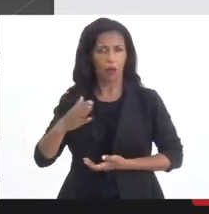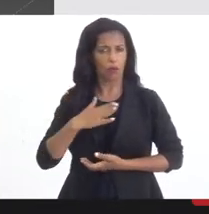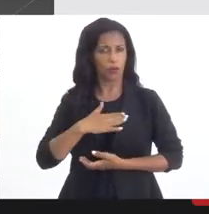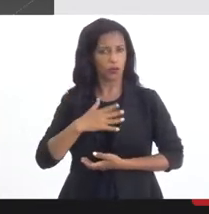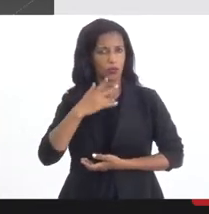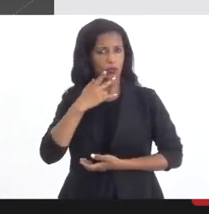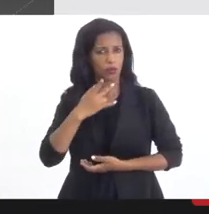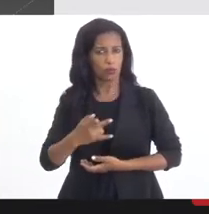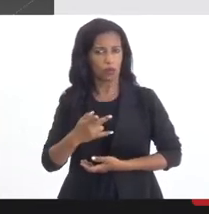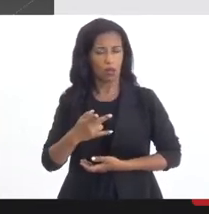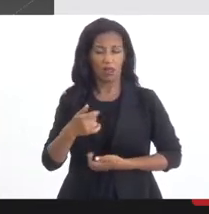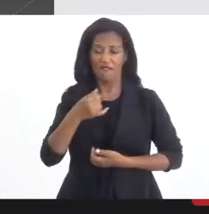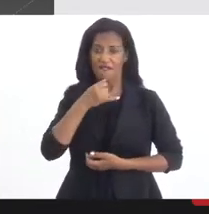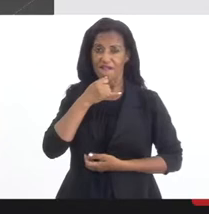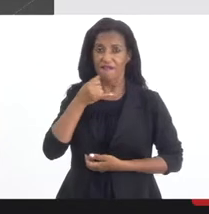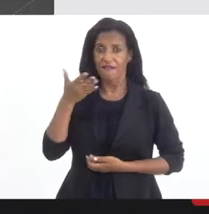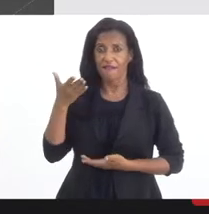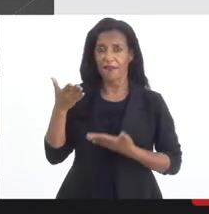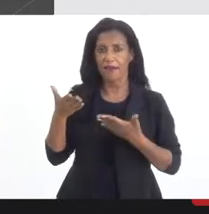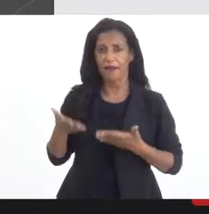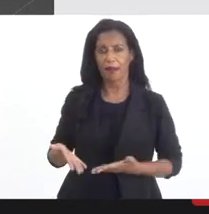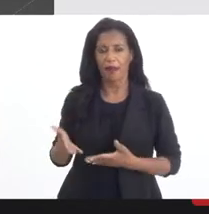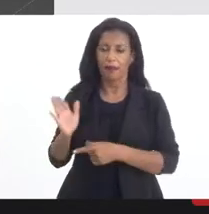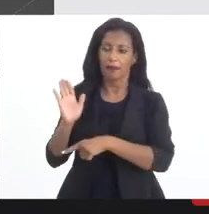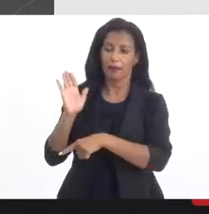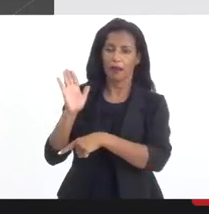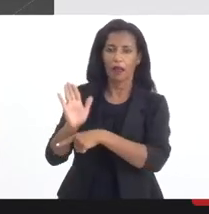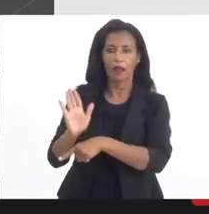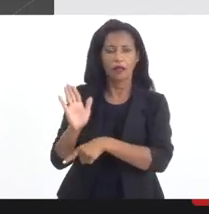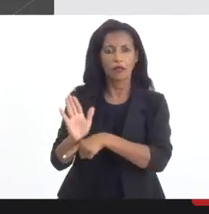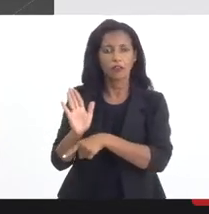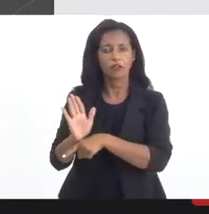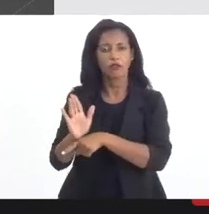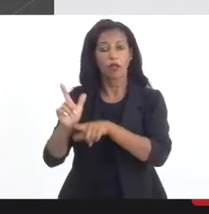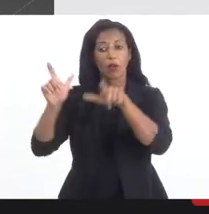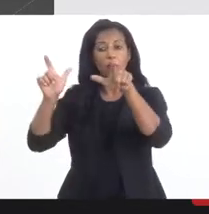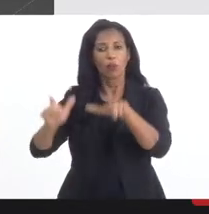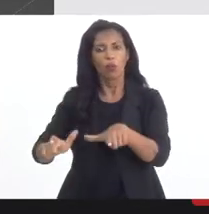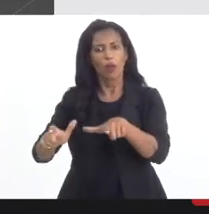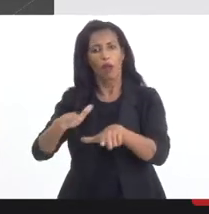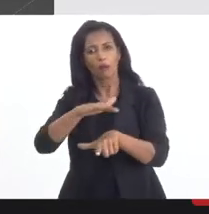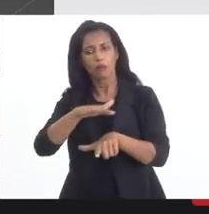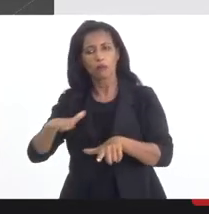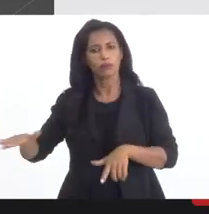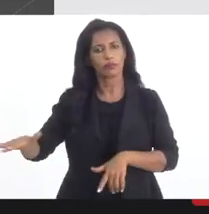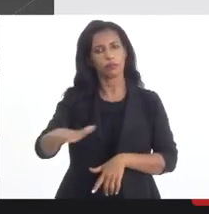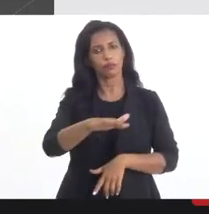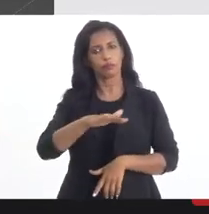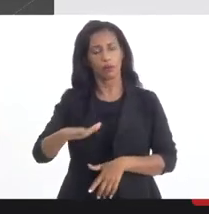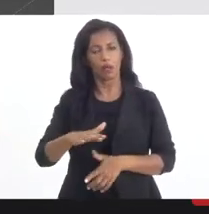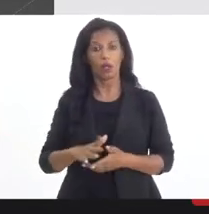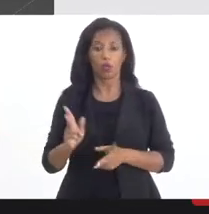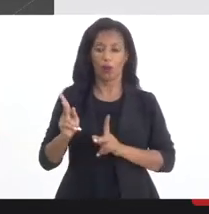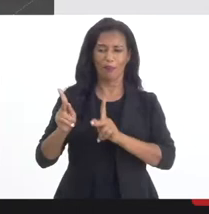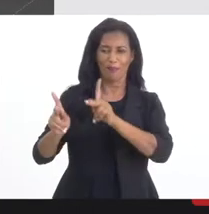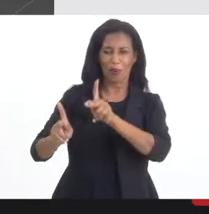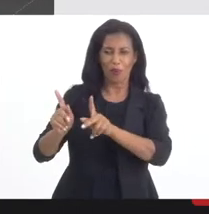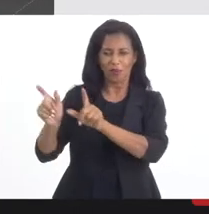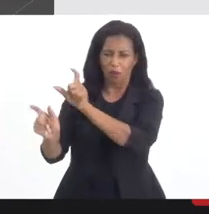é ficar e atender a Zona Oeste. Sua